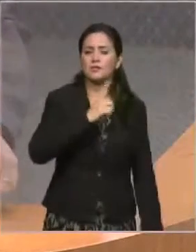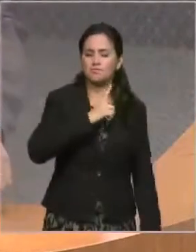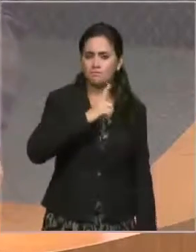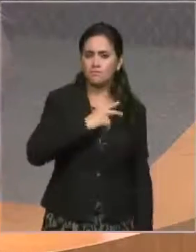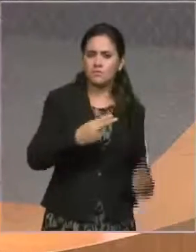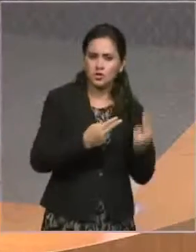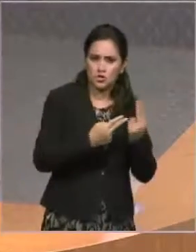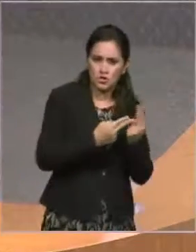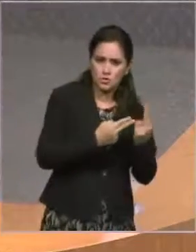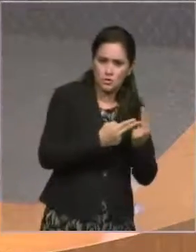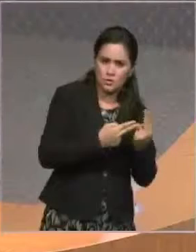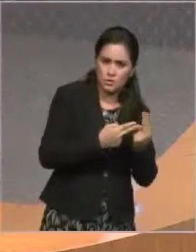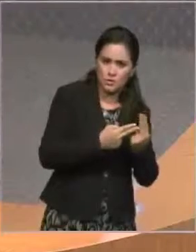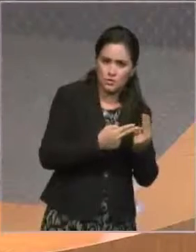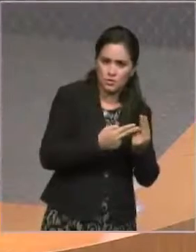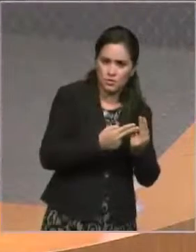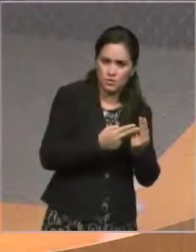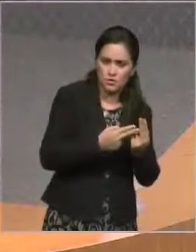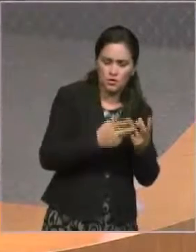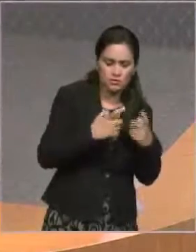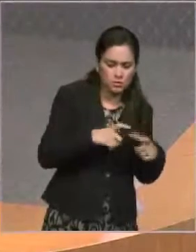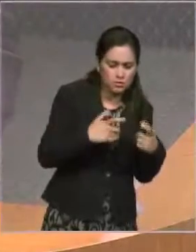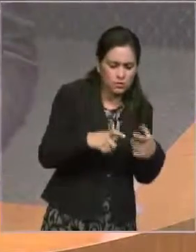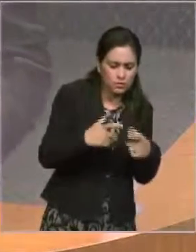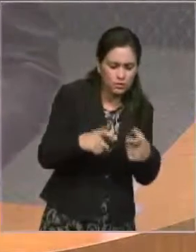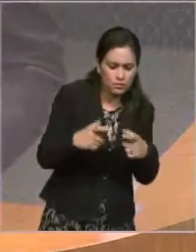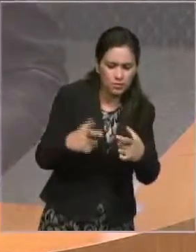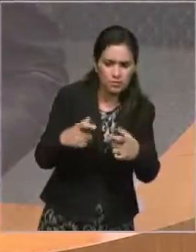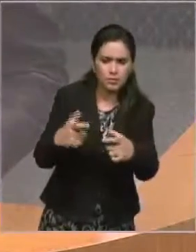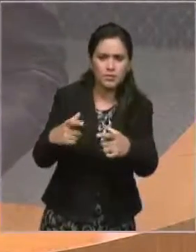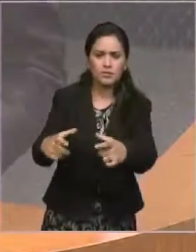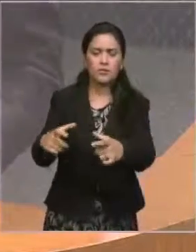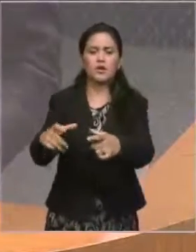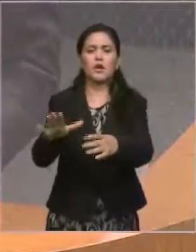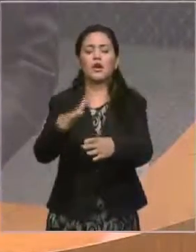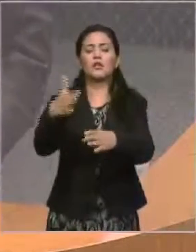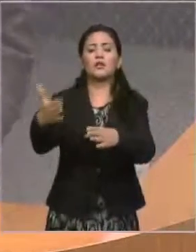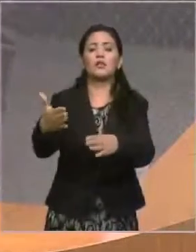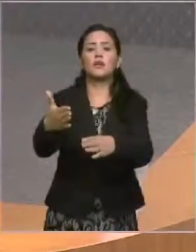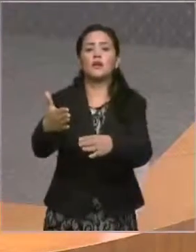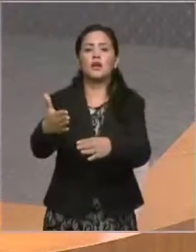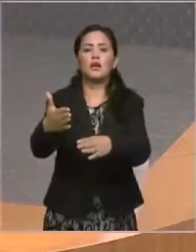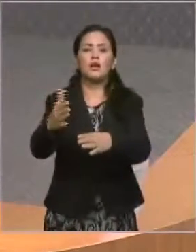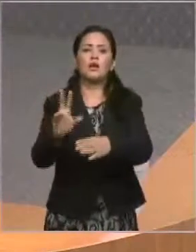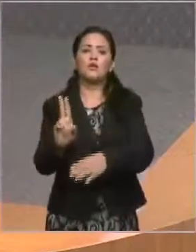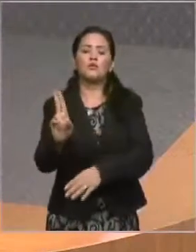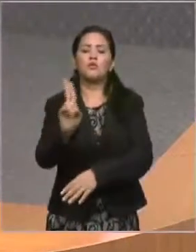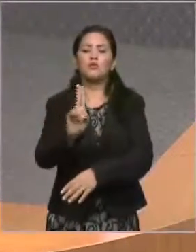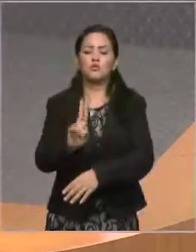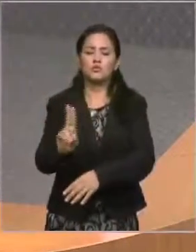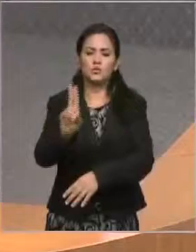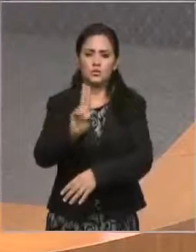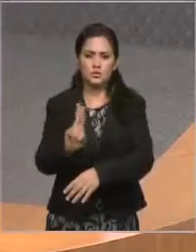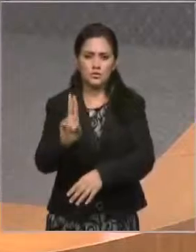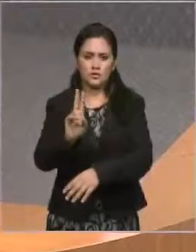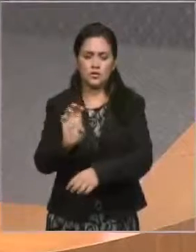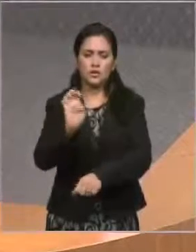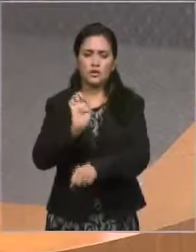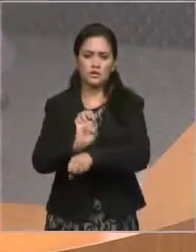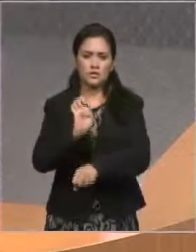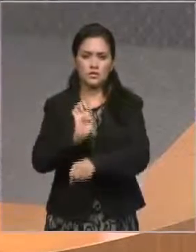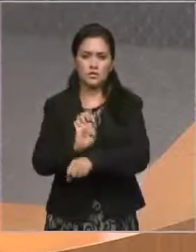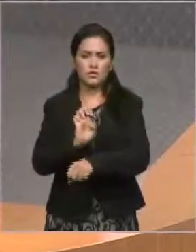Timon, passando por vários bairros da cidade, indo à Universidade Estadual do Piauí, indo à Universidade Federal do Piauí, passando